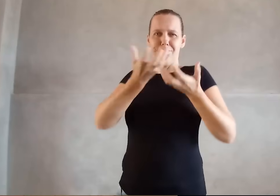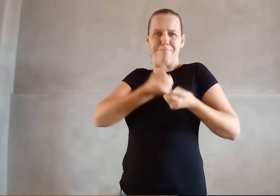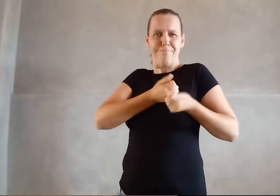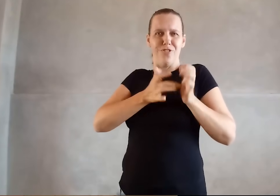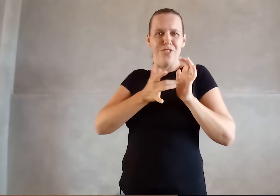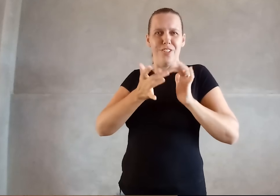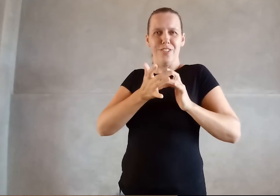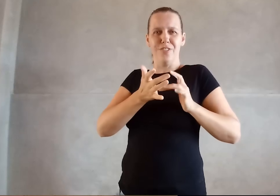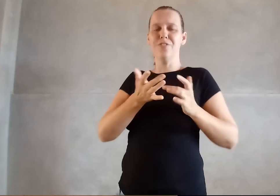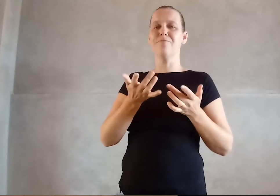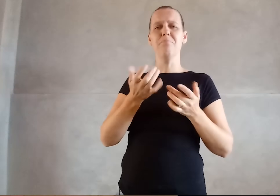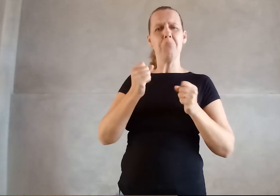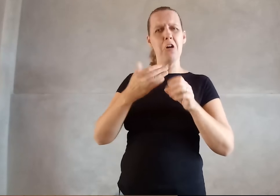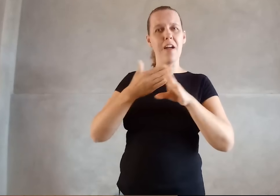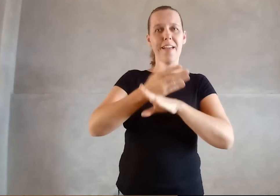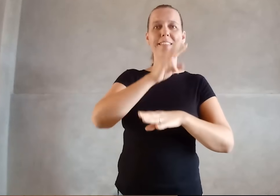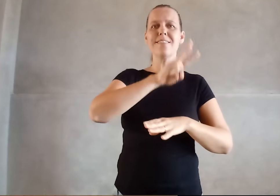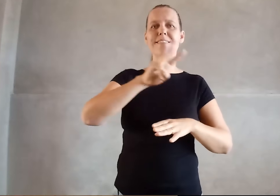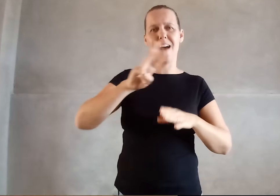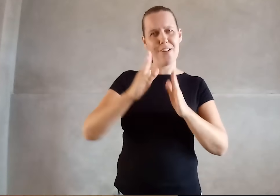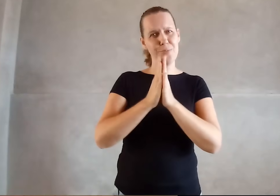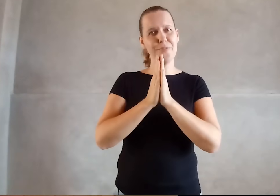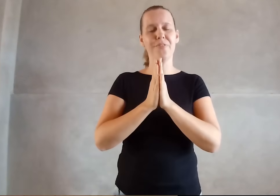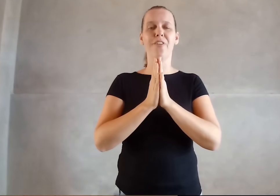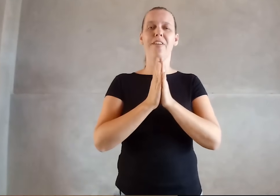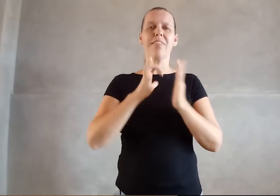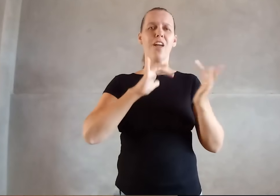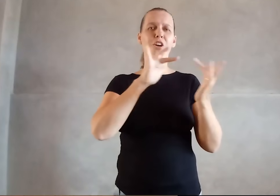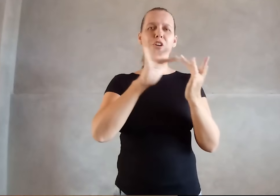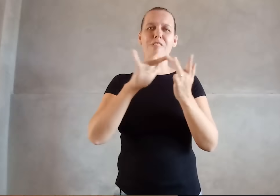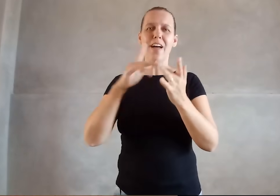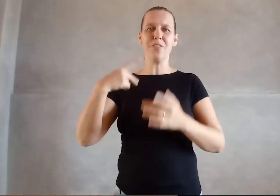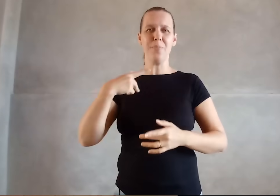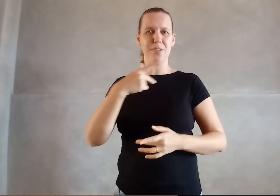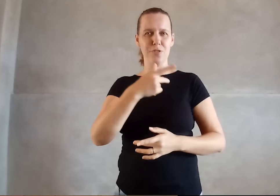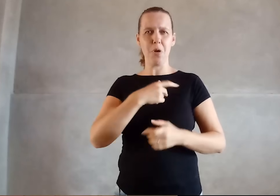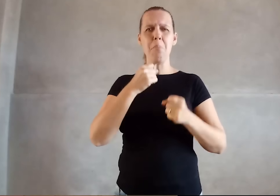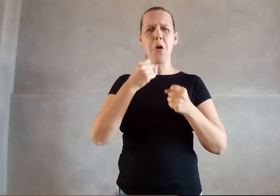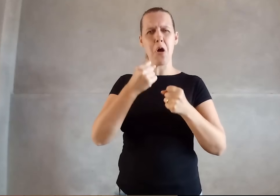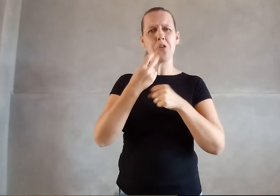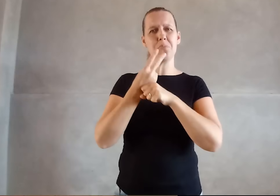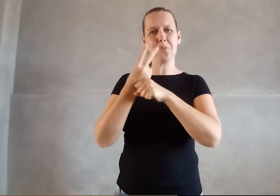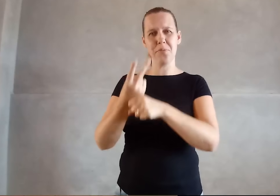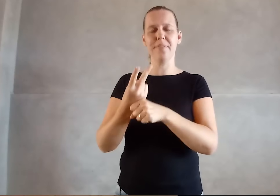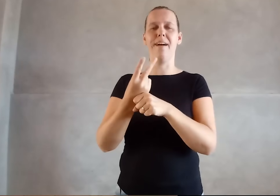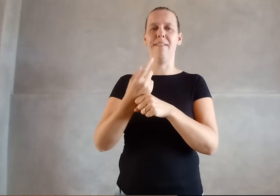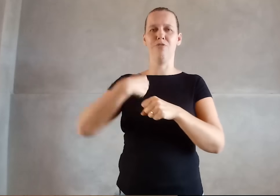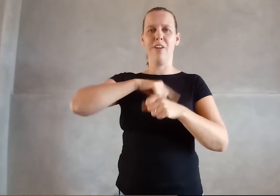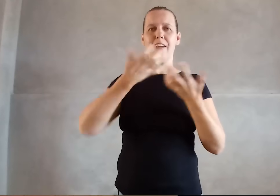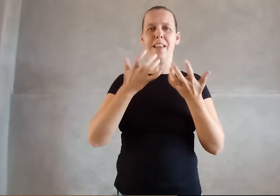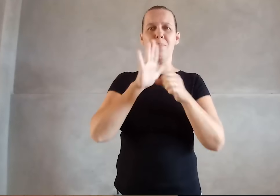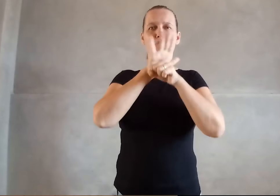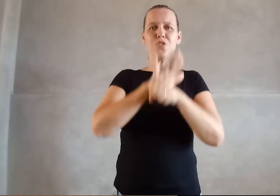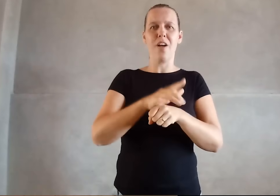nossos pastores, faça contato, nós queremos ajudar você nessa caminhada. Investiga lá, tem muito material para abençoar a sua vida